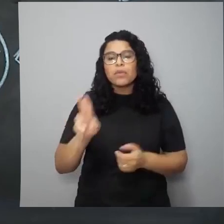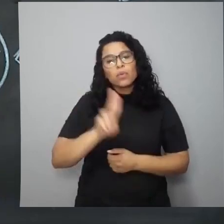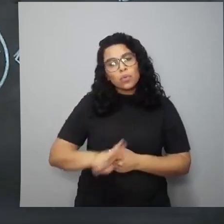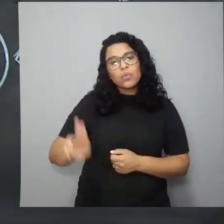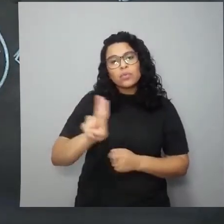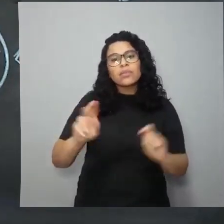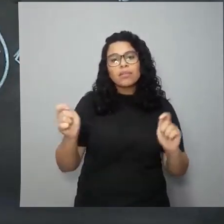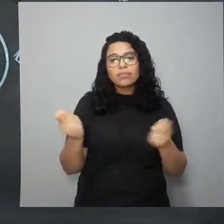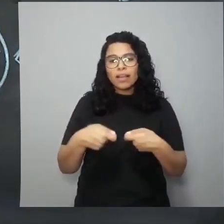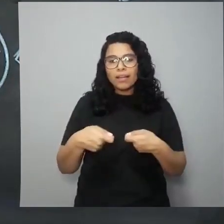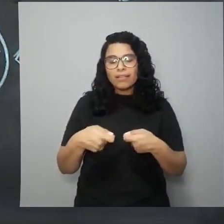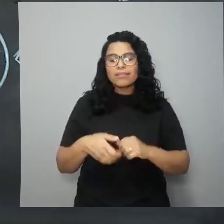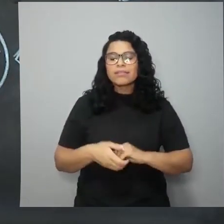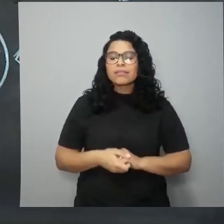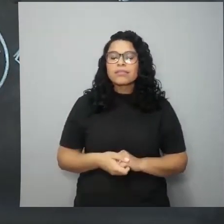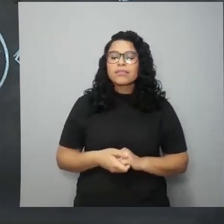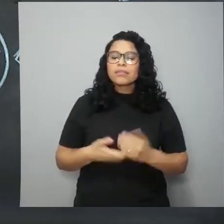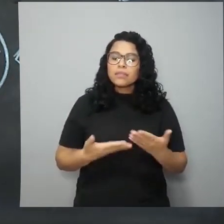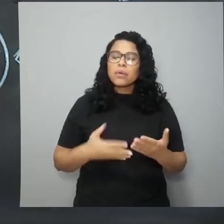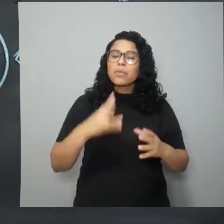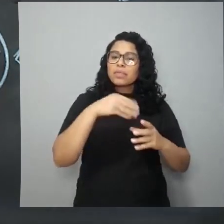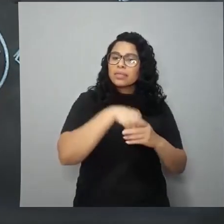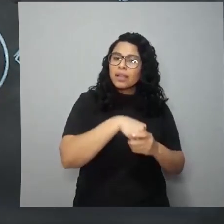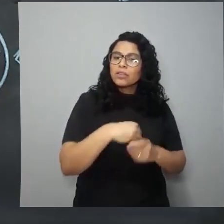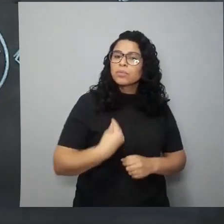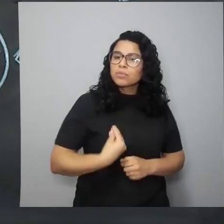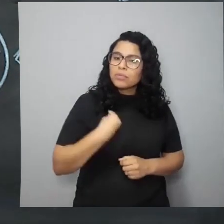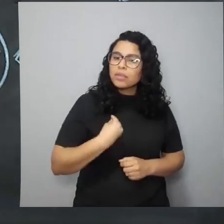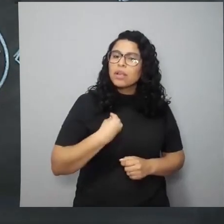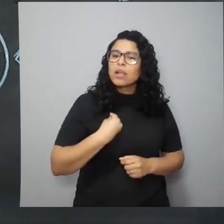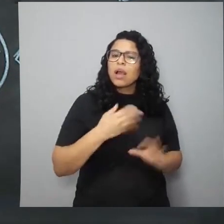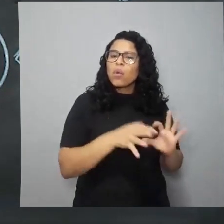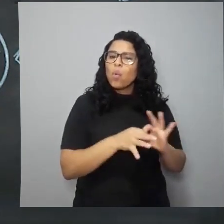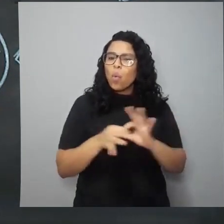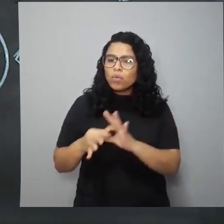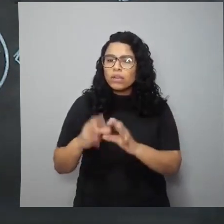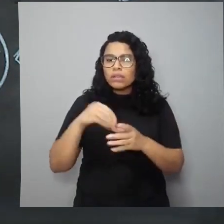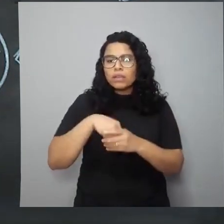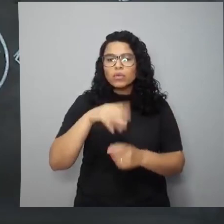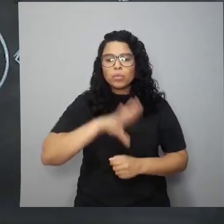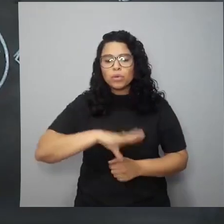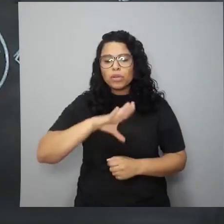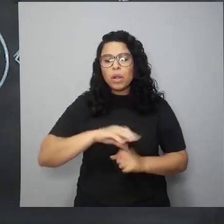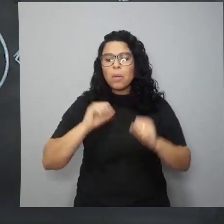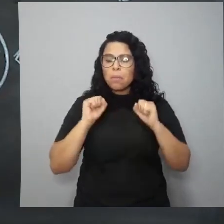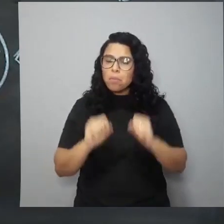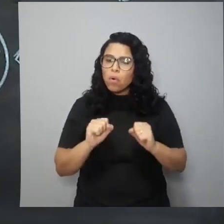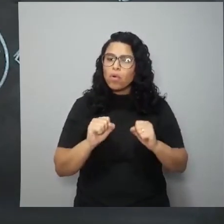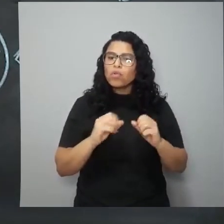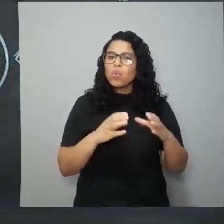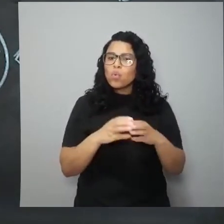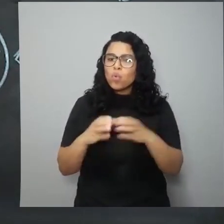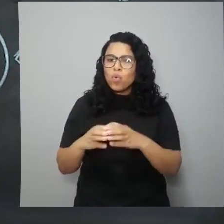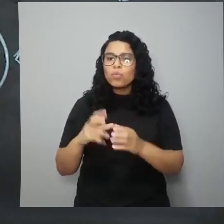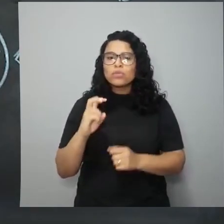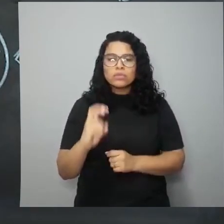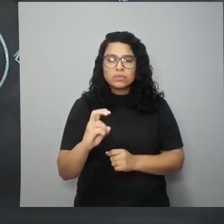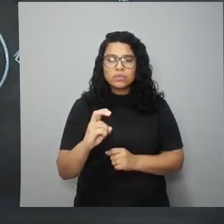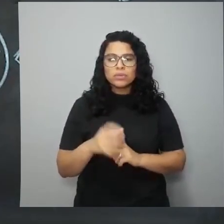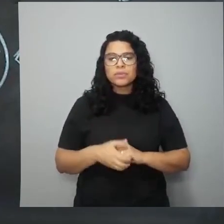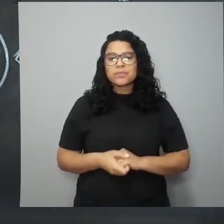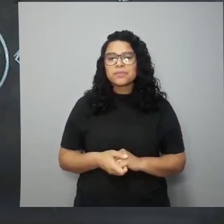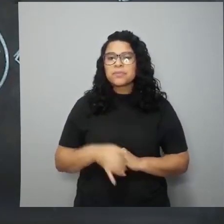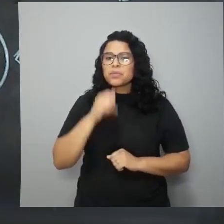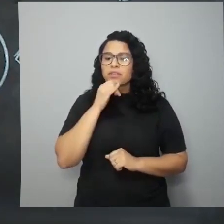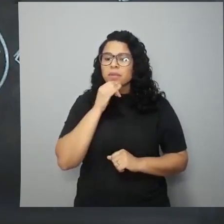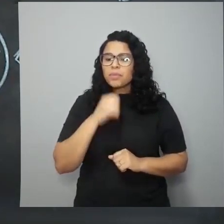estou utilizando numerais. E esses numerais, que estão presentes em diversos contextos da língua portuguesa, podem ser expressos pelo menos em